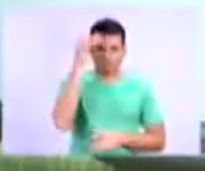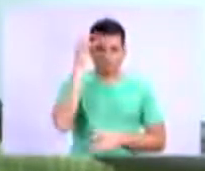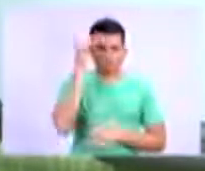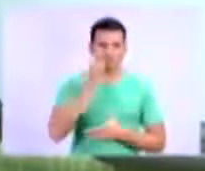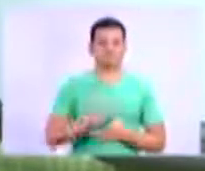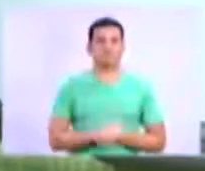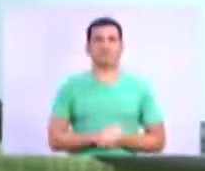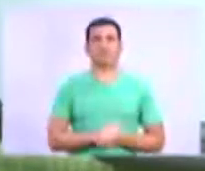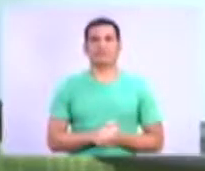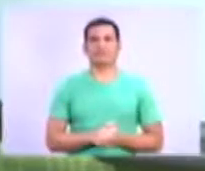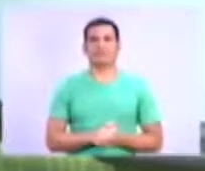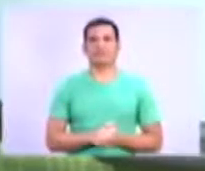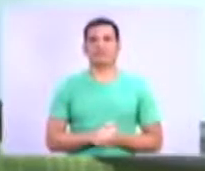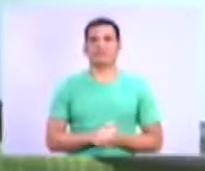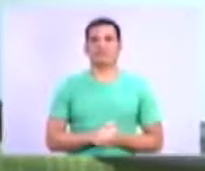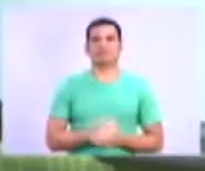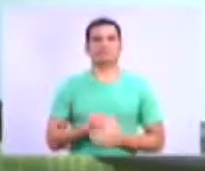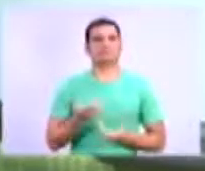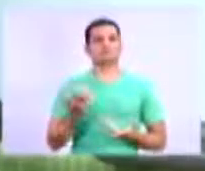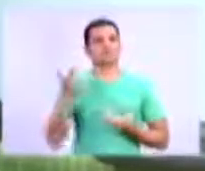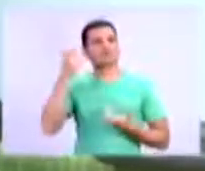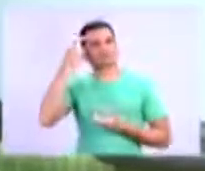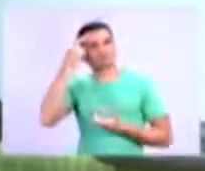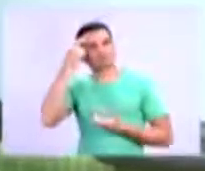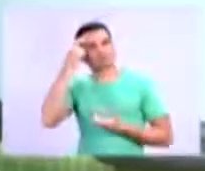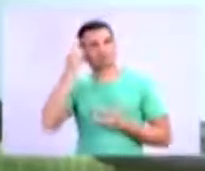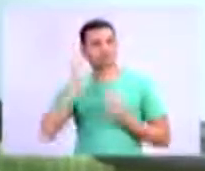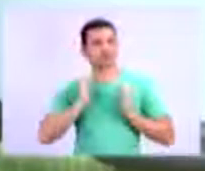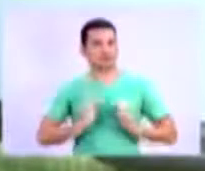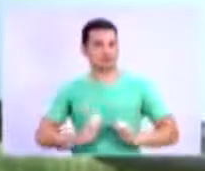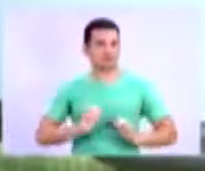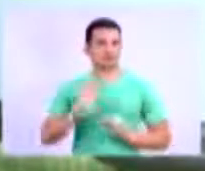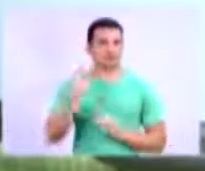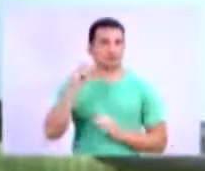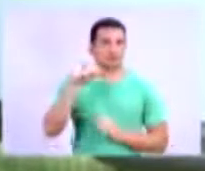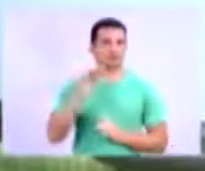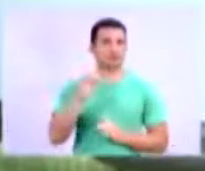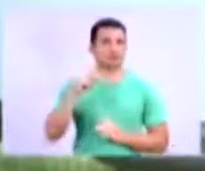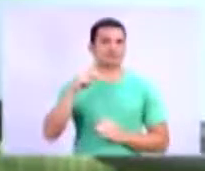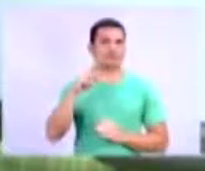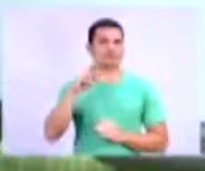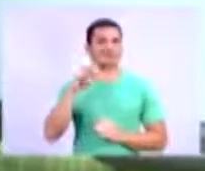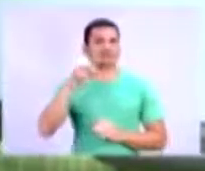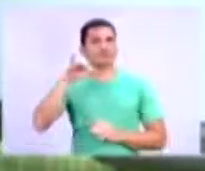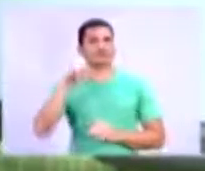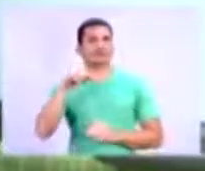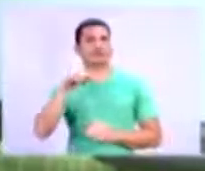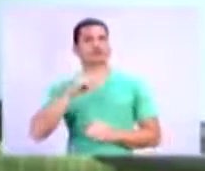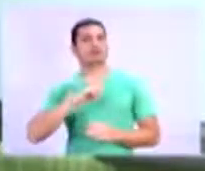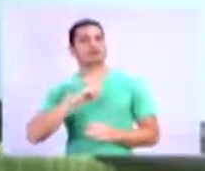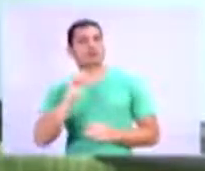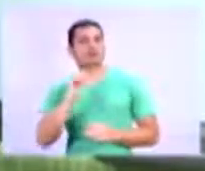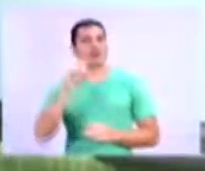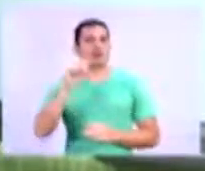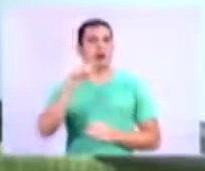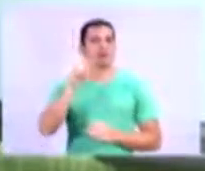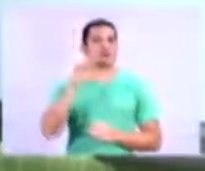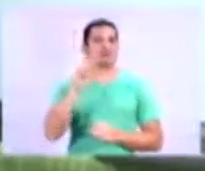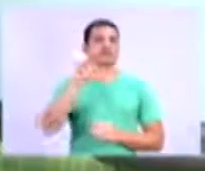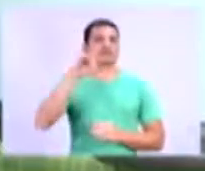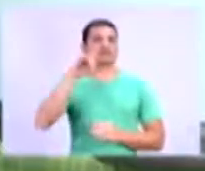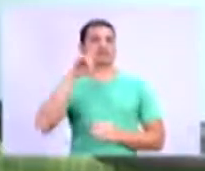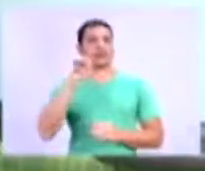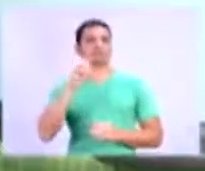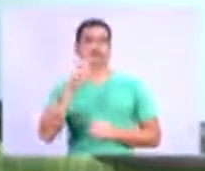várias concepções éticas contemporâneas trazem essa questão da alteridade do outro. Então, eu tenho